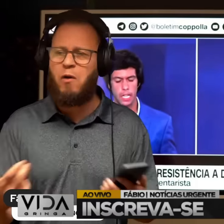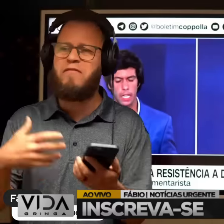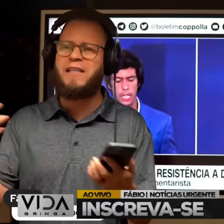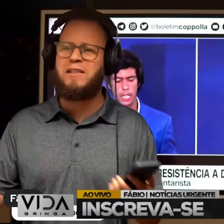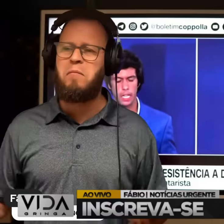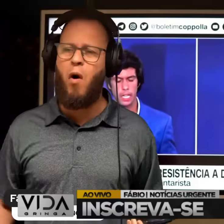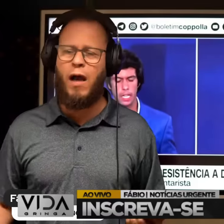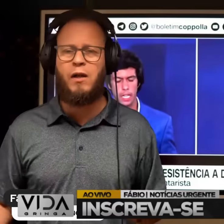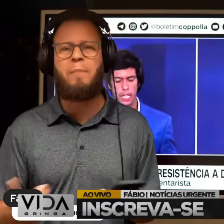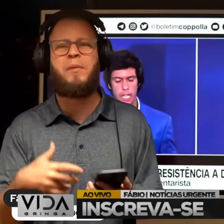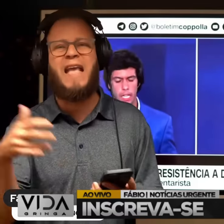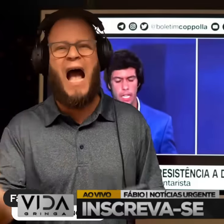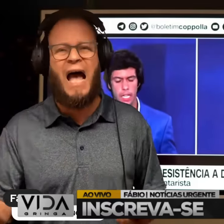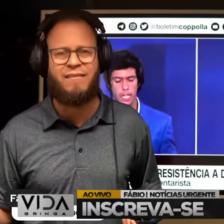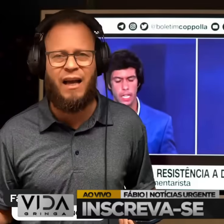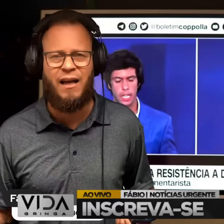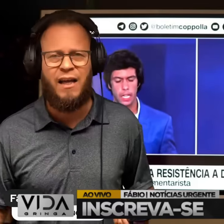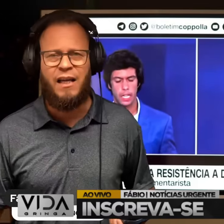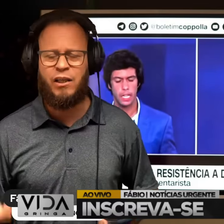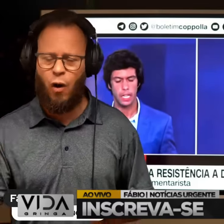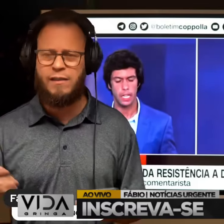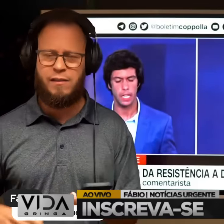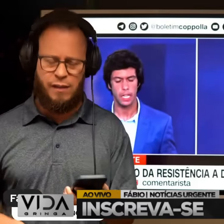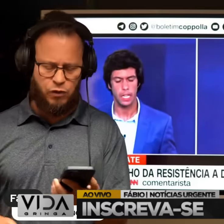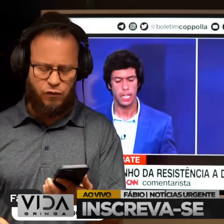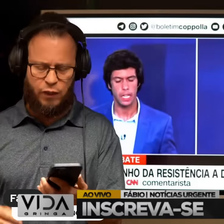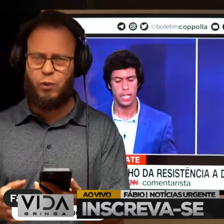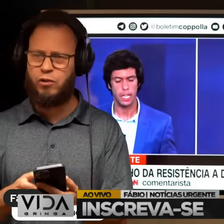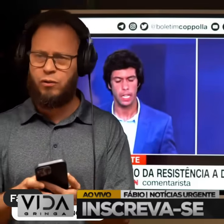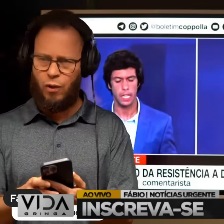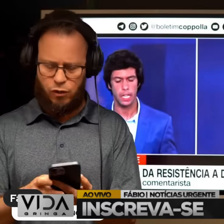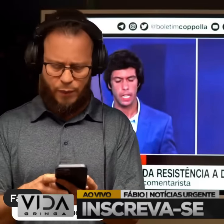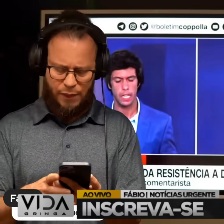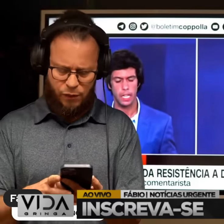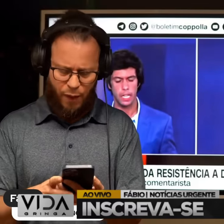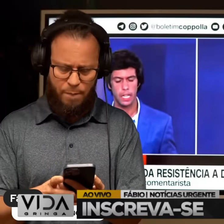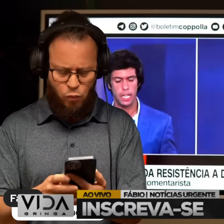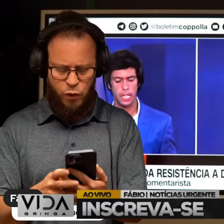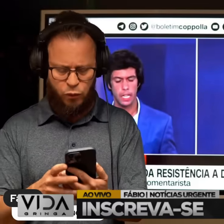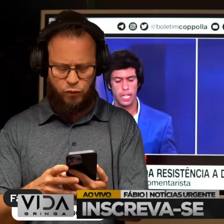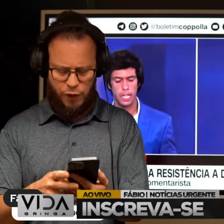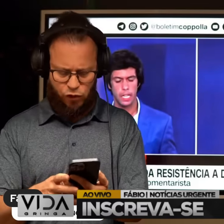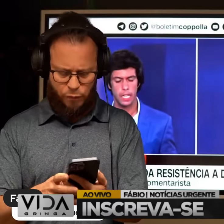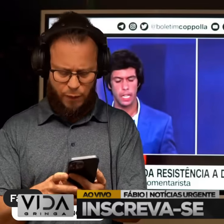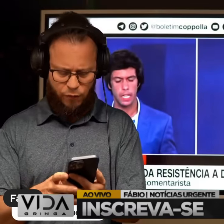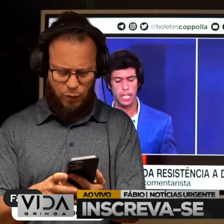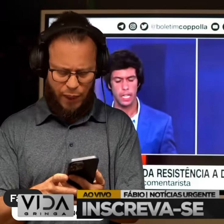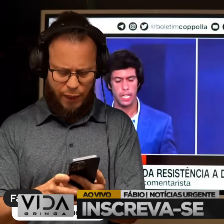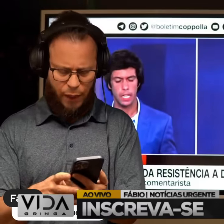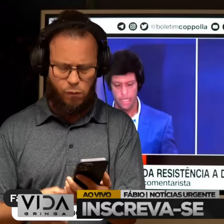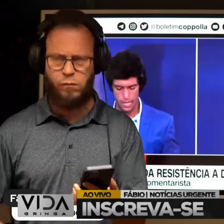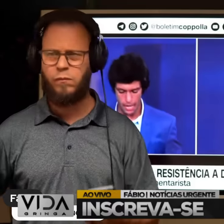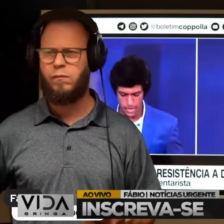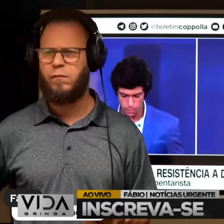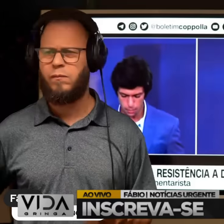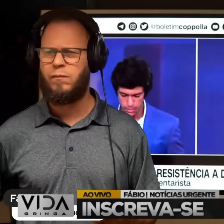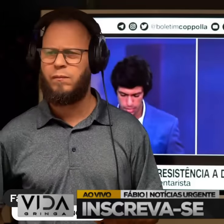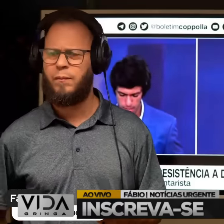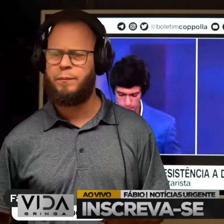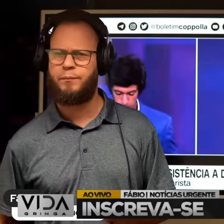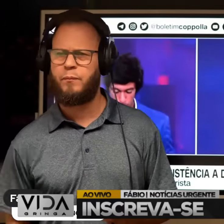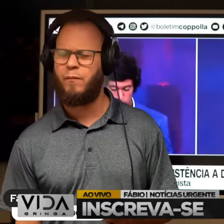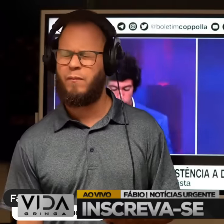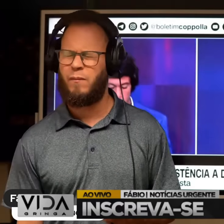uma conversa mole, é uma piada que nós estamos vivendo hoje no nosso Brasil. É muito triste mesmo. Vamos lá, Caio. aspas